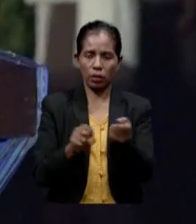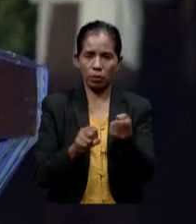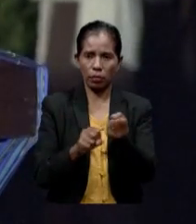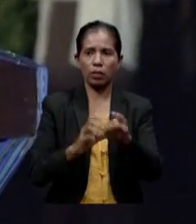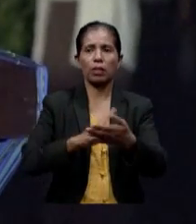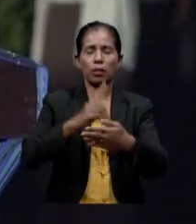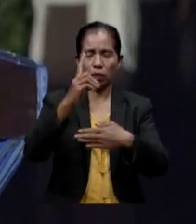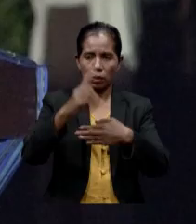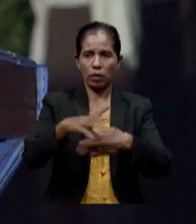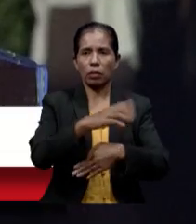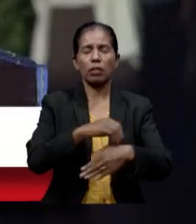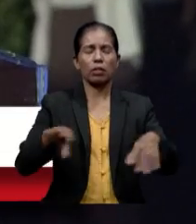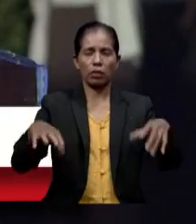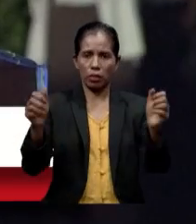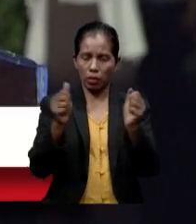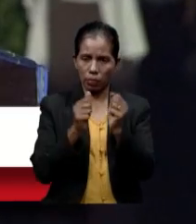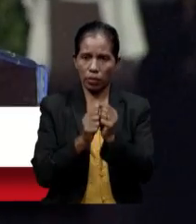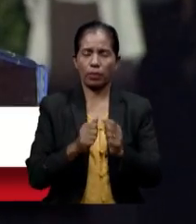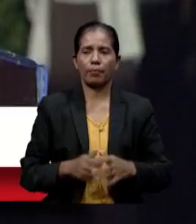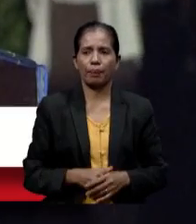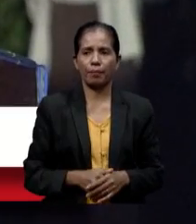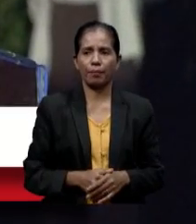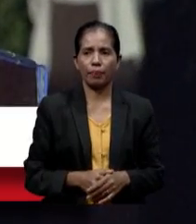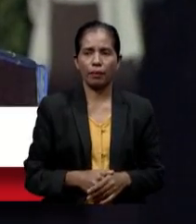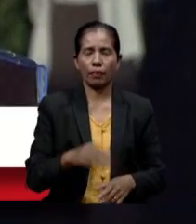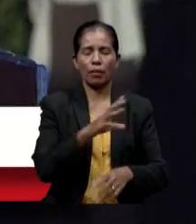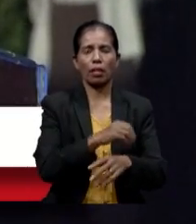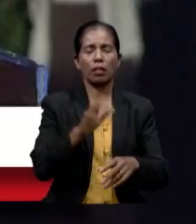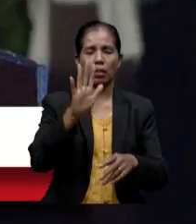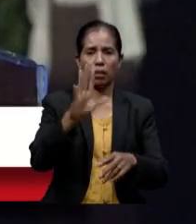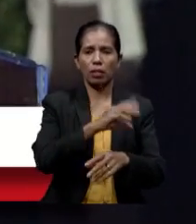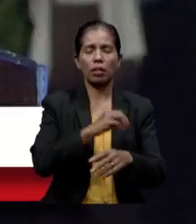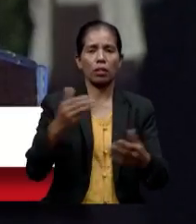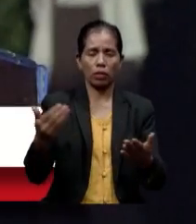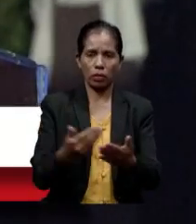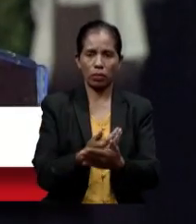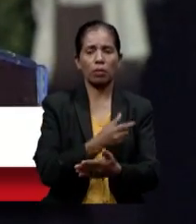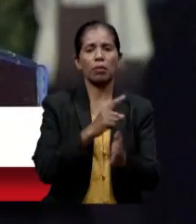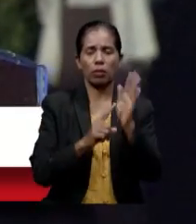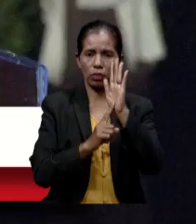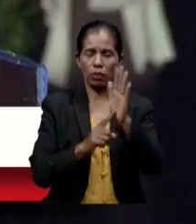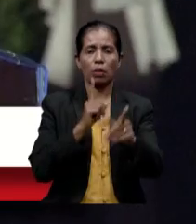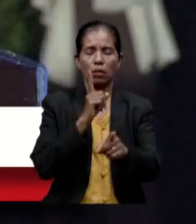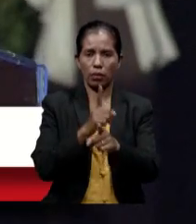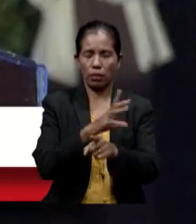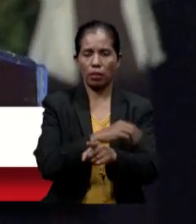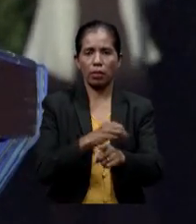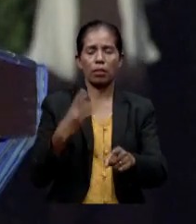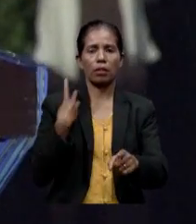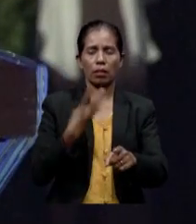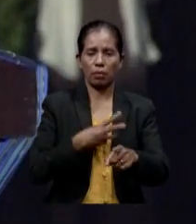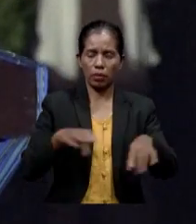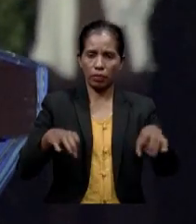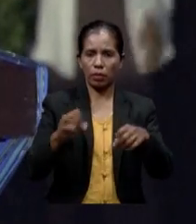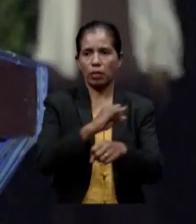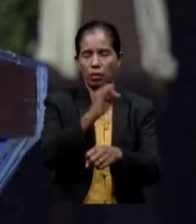formas de reforçar a cooperação já existente, assim como alargar a novas áreas de cooperação, algumas delas já